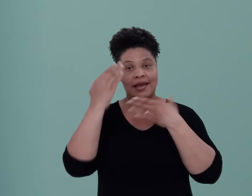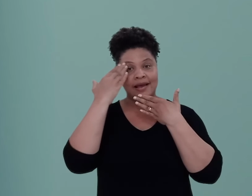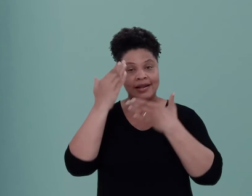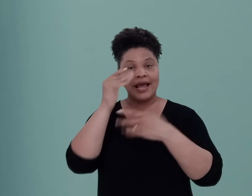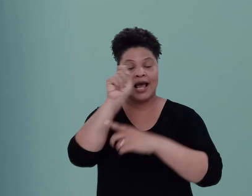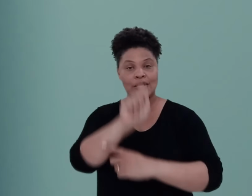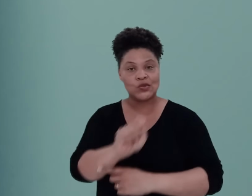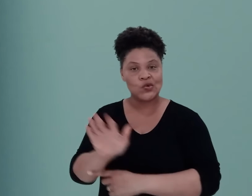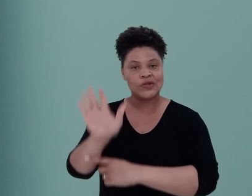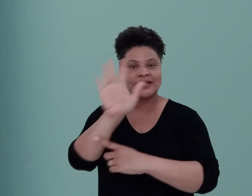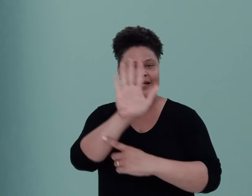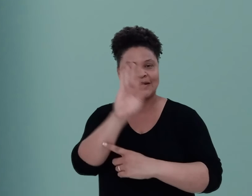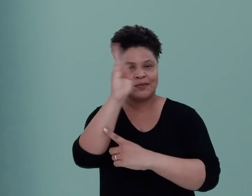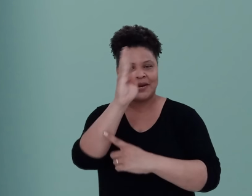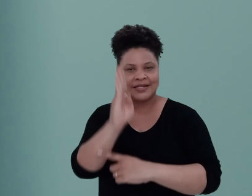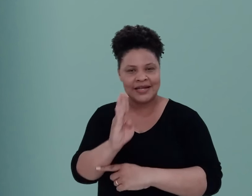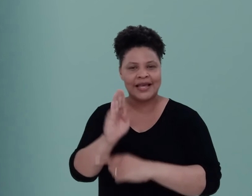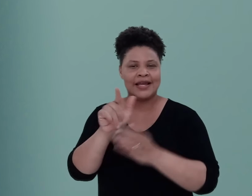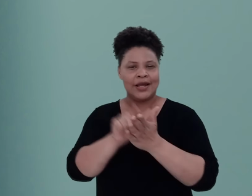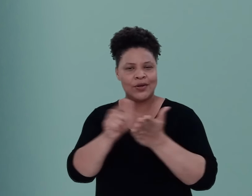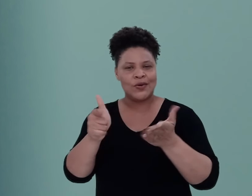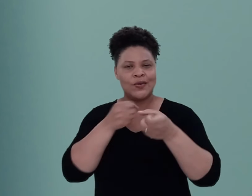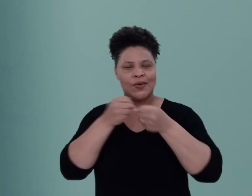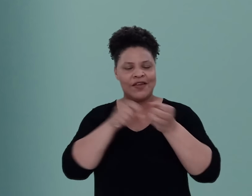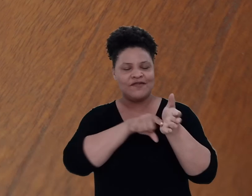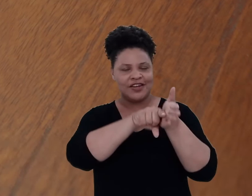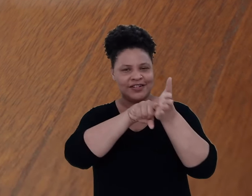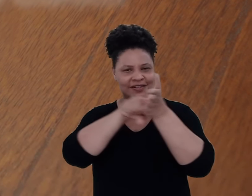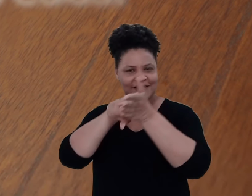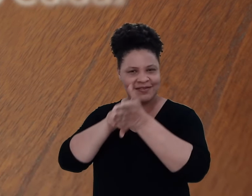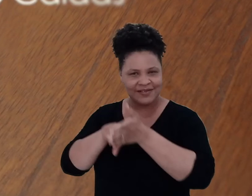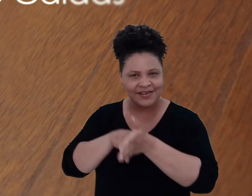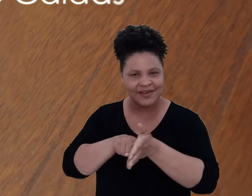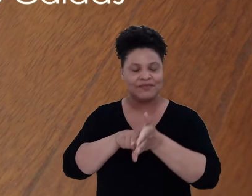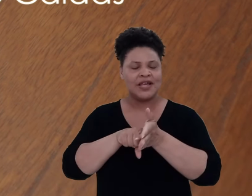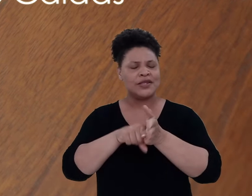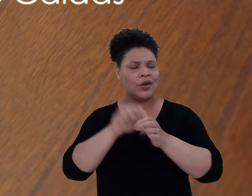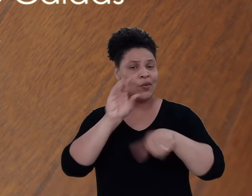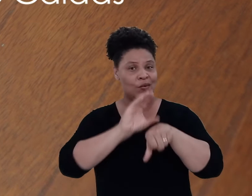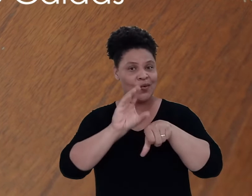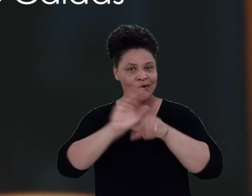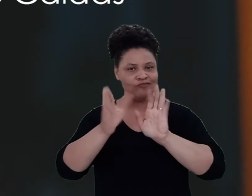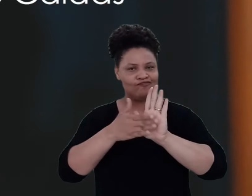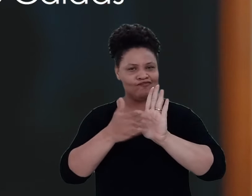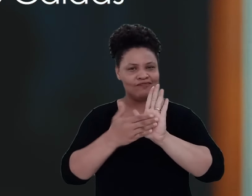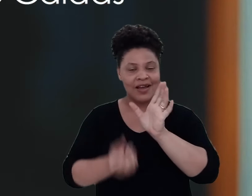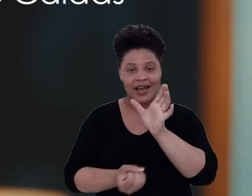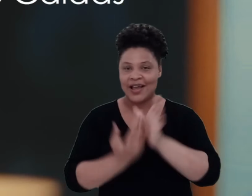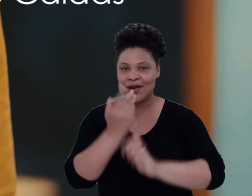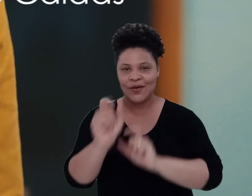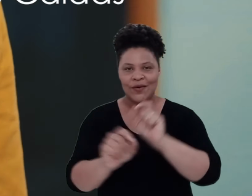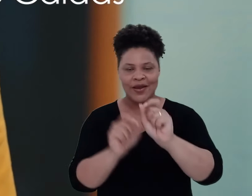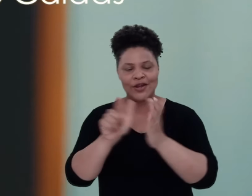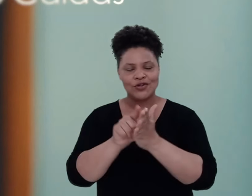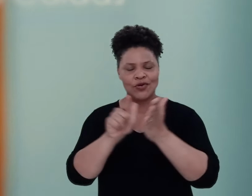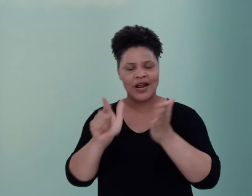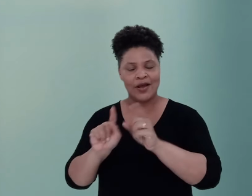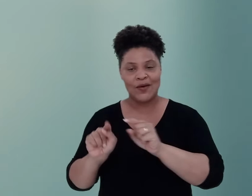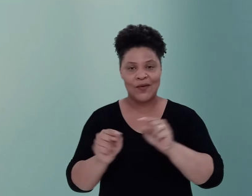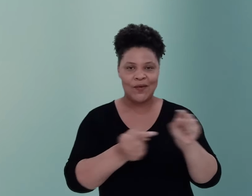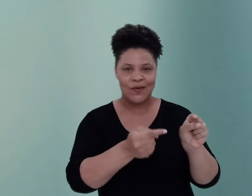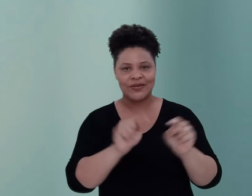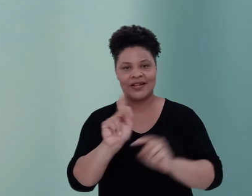de Jornalismo Investigativo, a ABRAGE, pelo apoio institucional. Idealizado por mim, o curso apresenta a proposta do